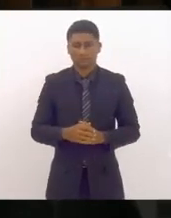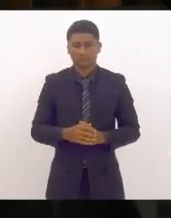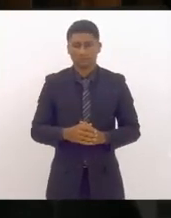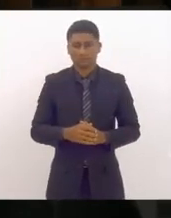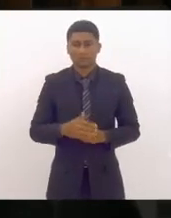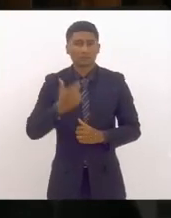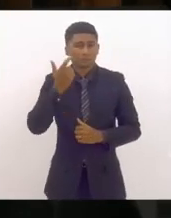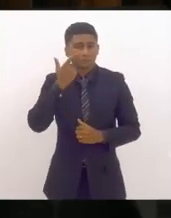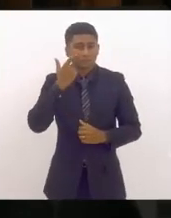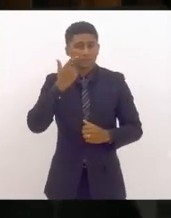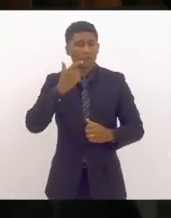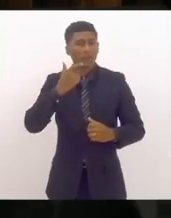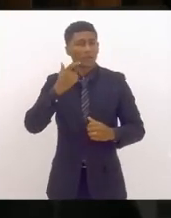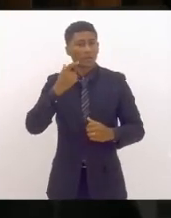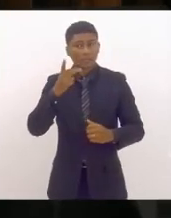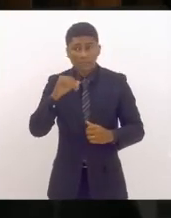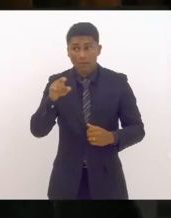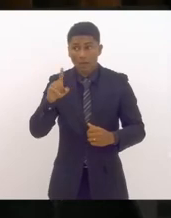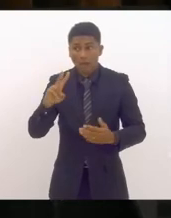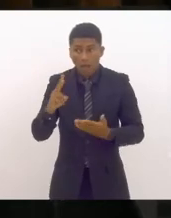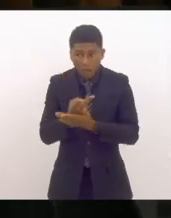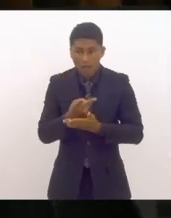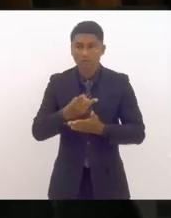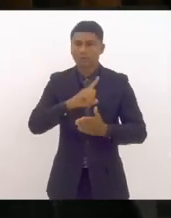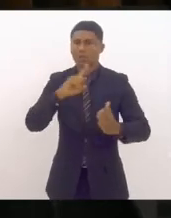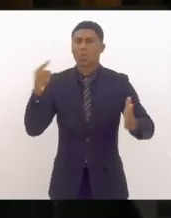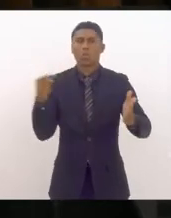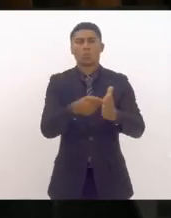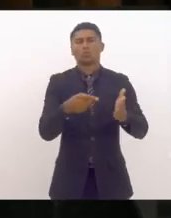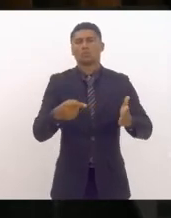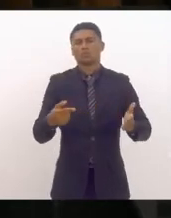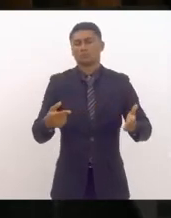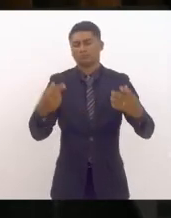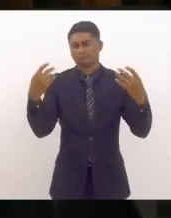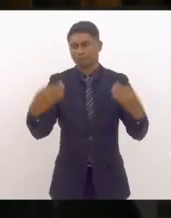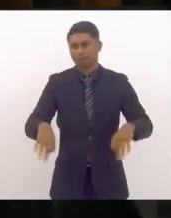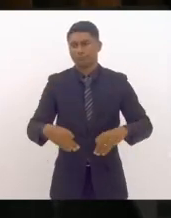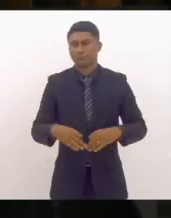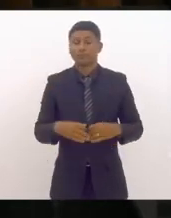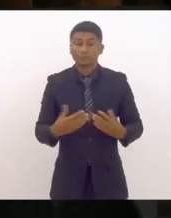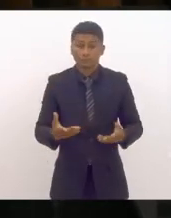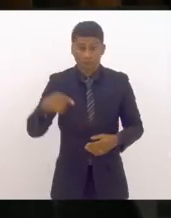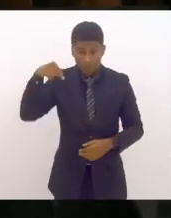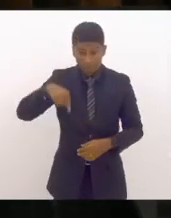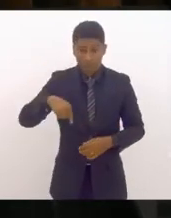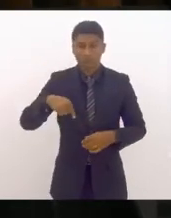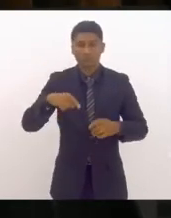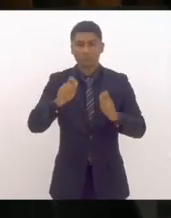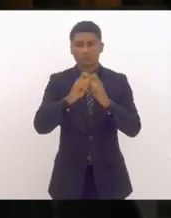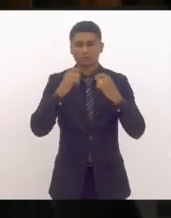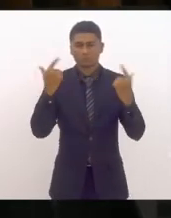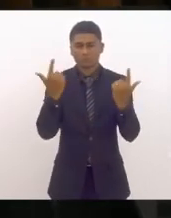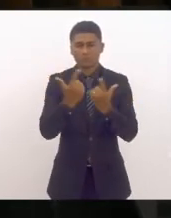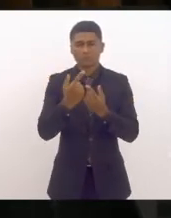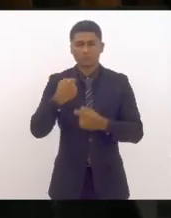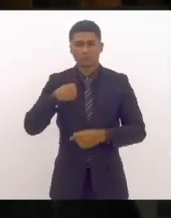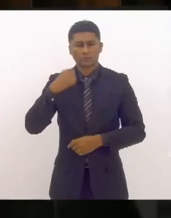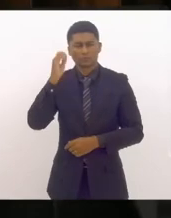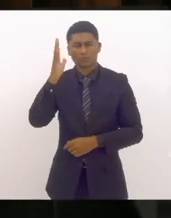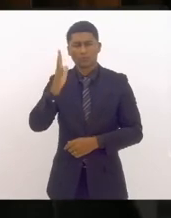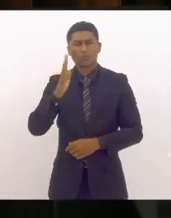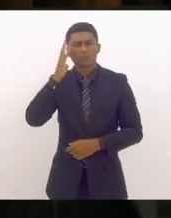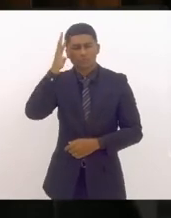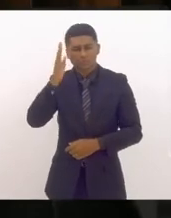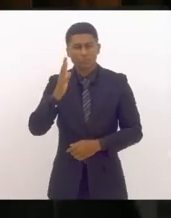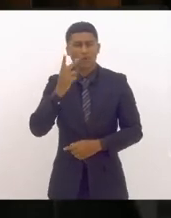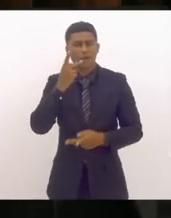uma denúncia. E tudo aquilo que a gente traz aqui no plenário não fica só no